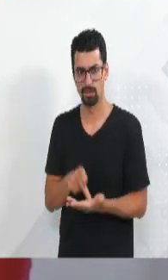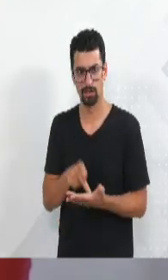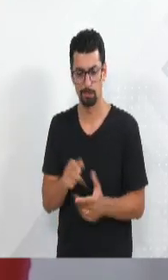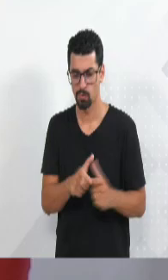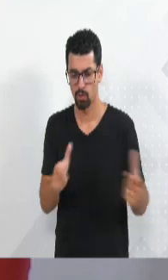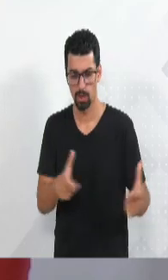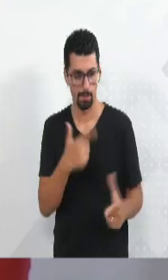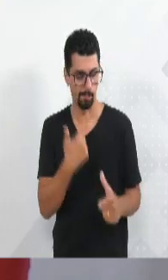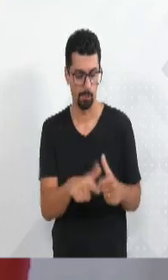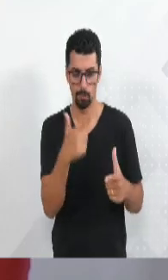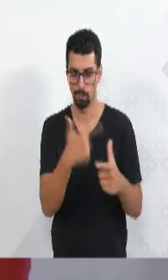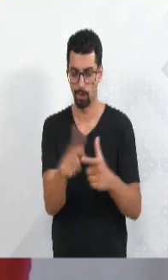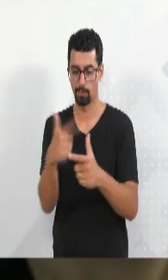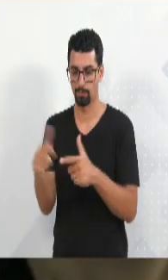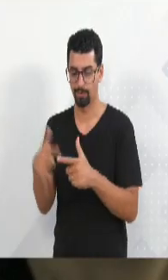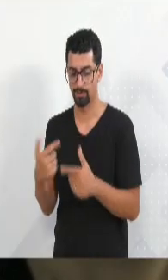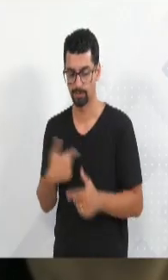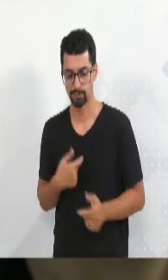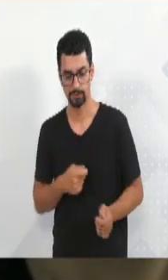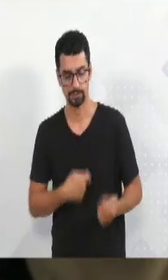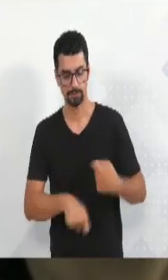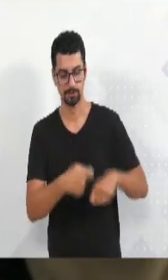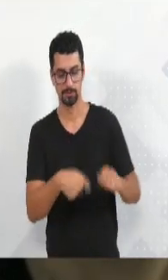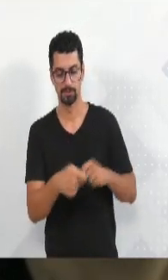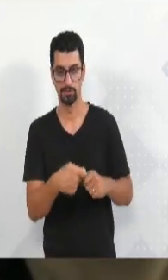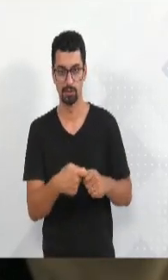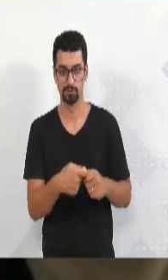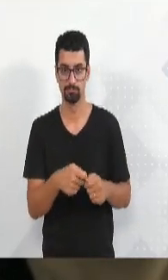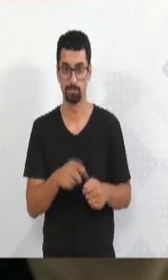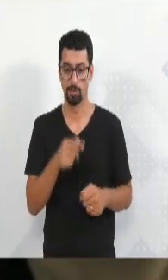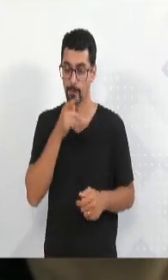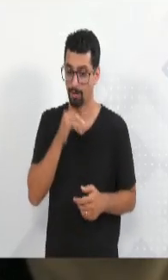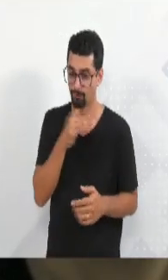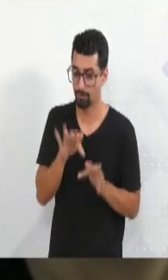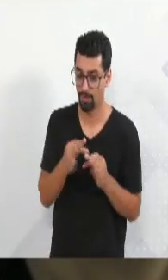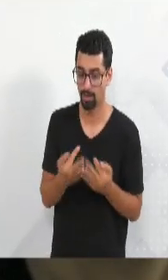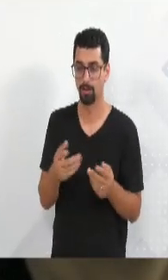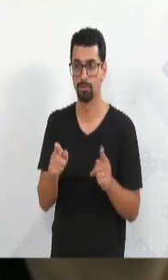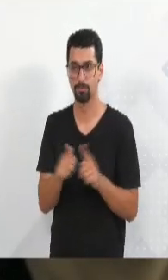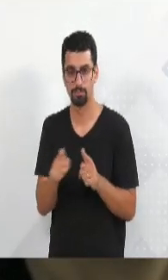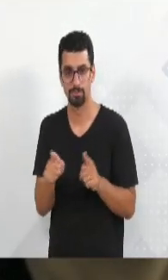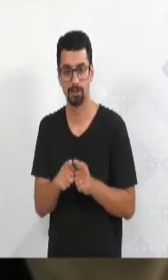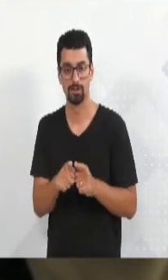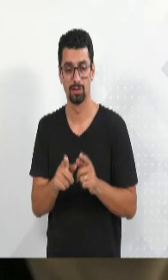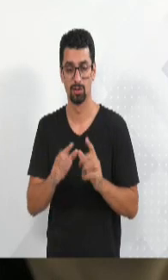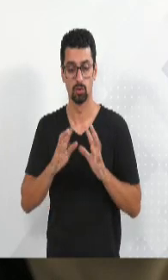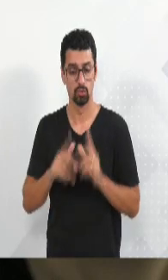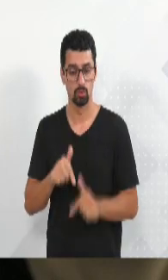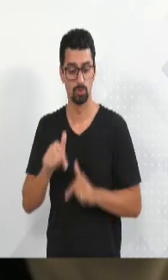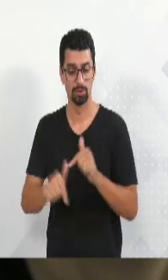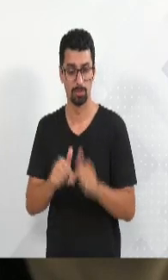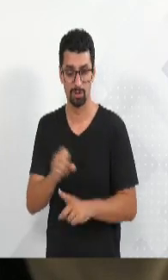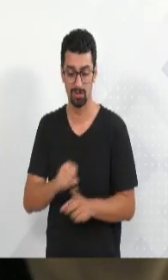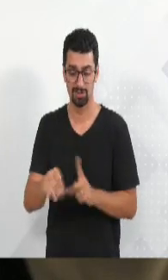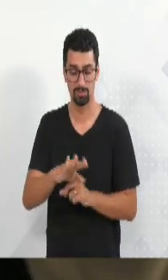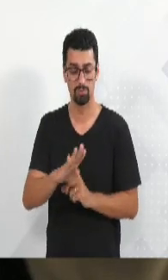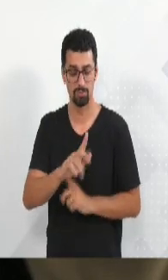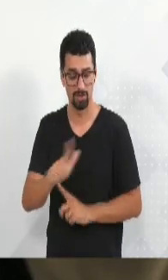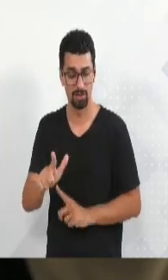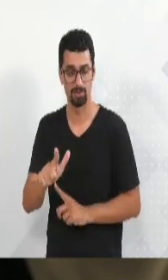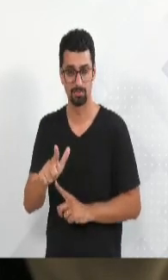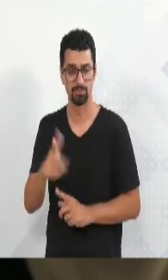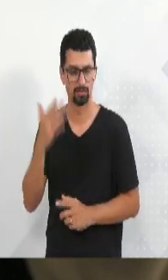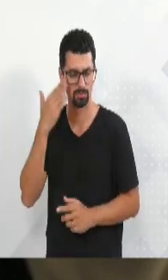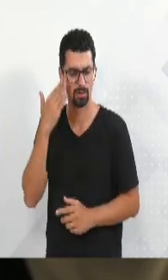incorporar E além disso tudo pai de família Além disso tudo é faz todo o trabalho aí na sociedade blumenauense